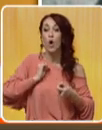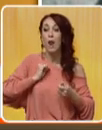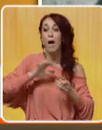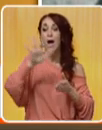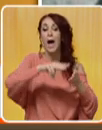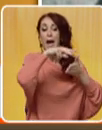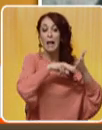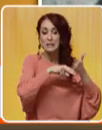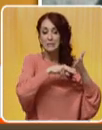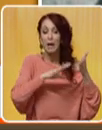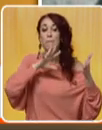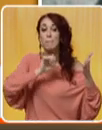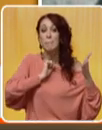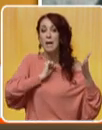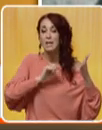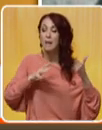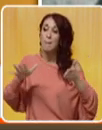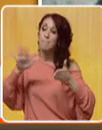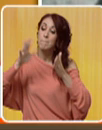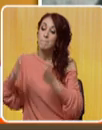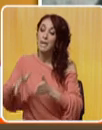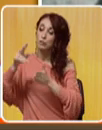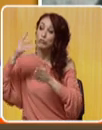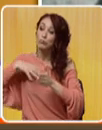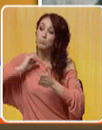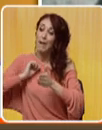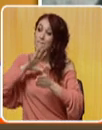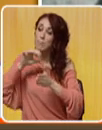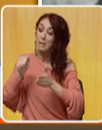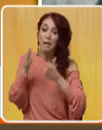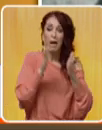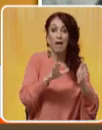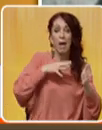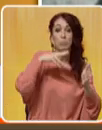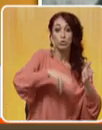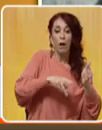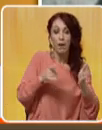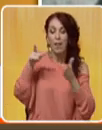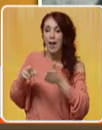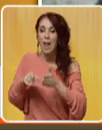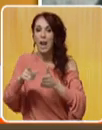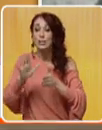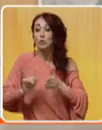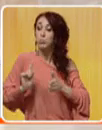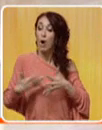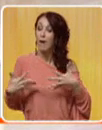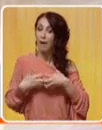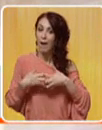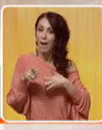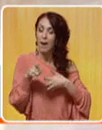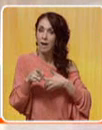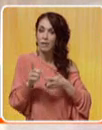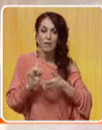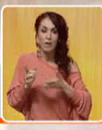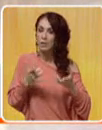Galiza e nós tínhamos a família em Espanha parte da família parte de cá e isto era e mesmo no pós-guerra